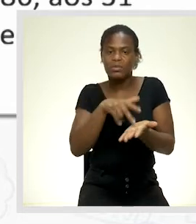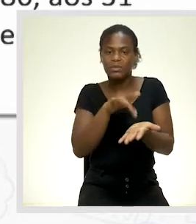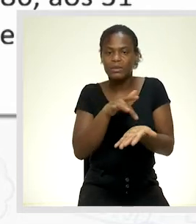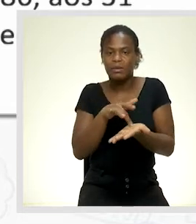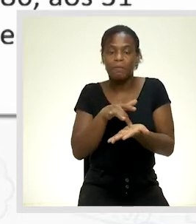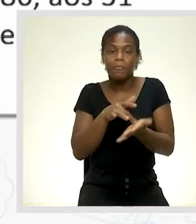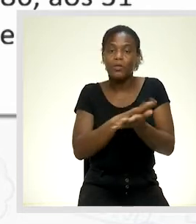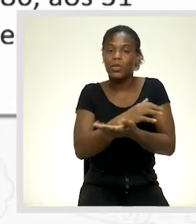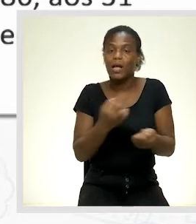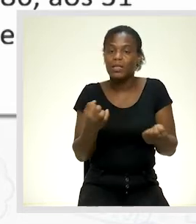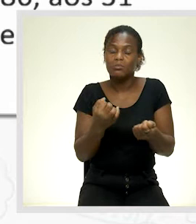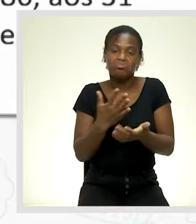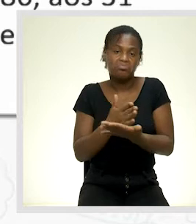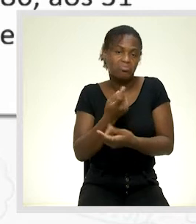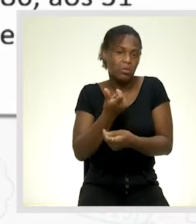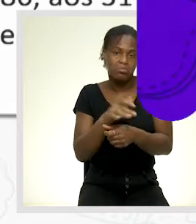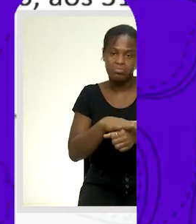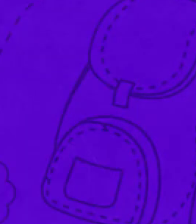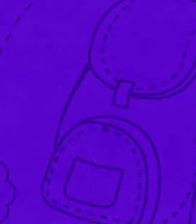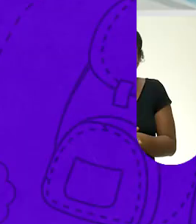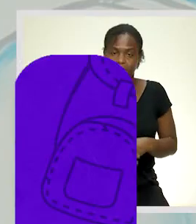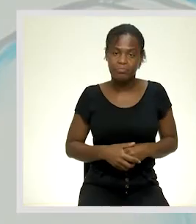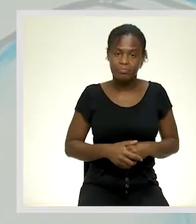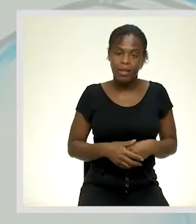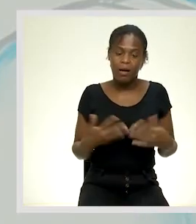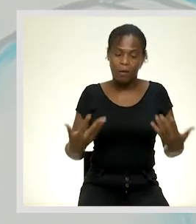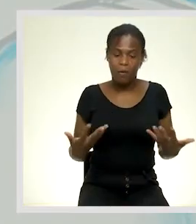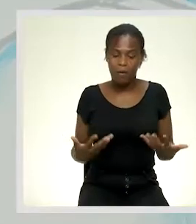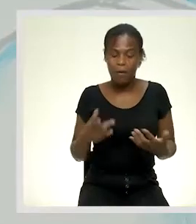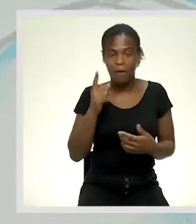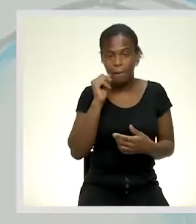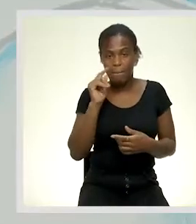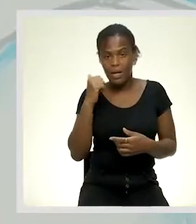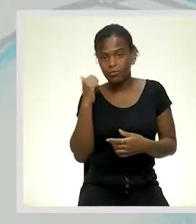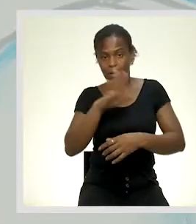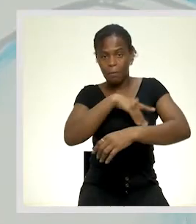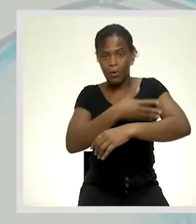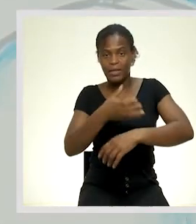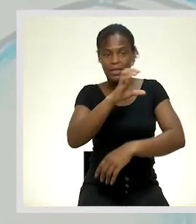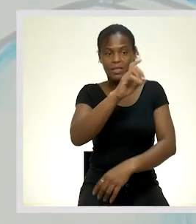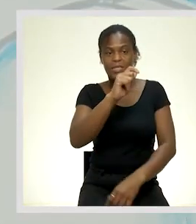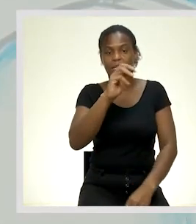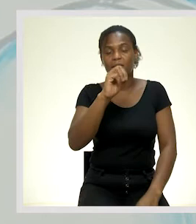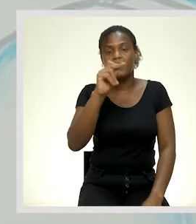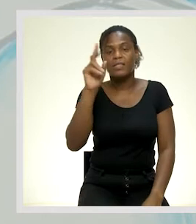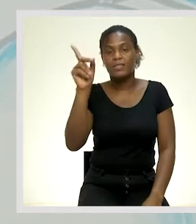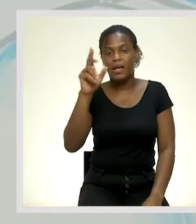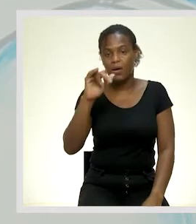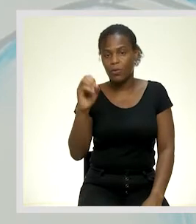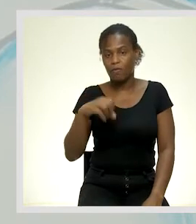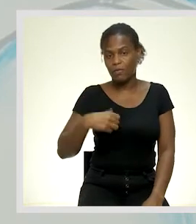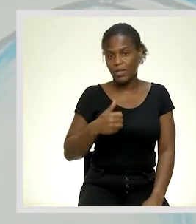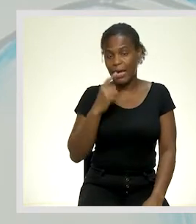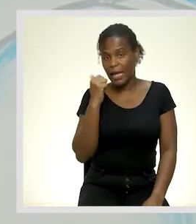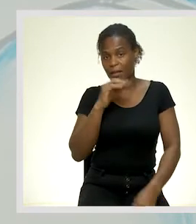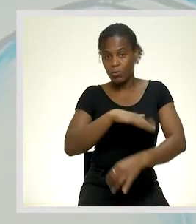exceção, foram de circunstância. Como vem, então, o poeta Cesáreo Verde foi um poeta